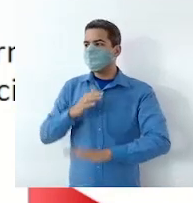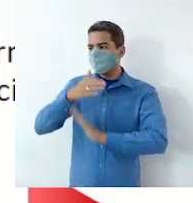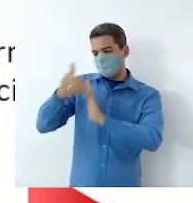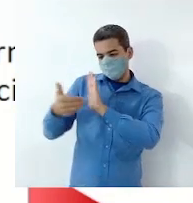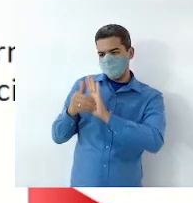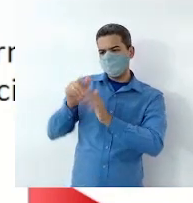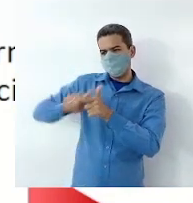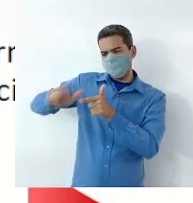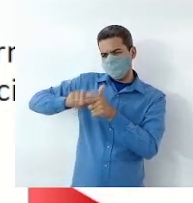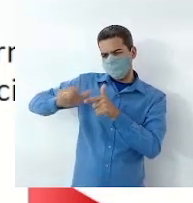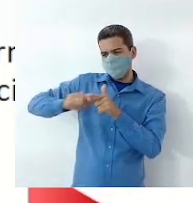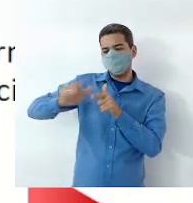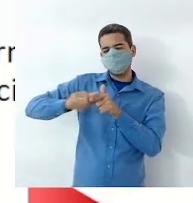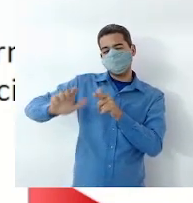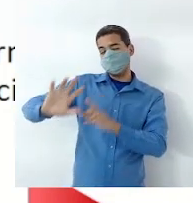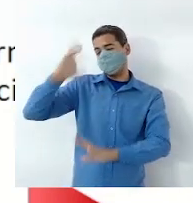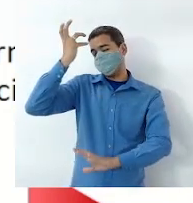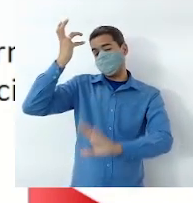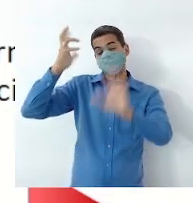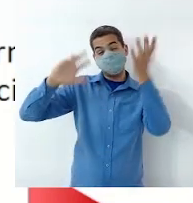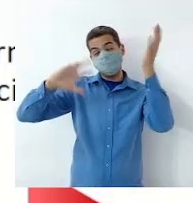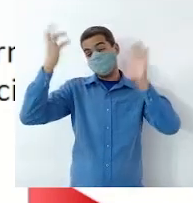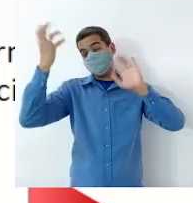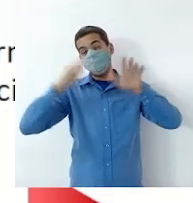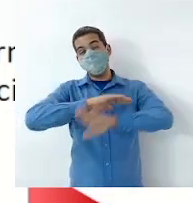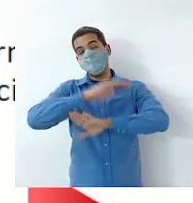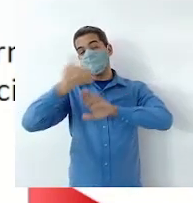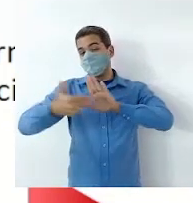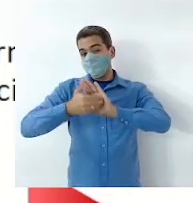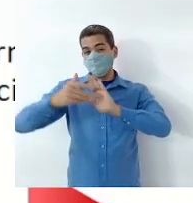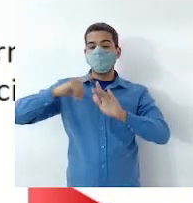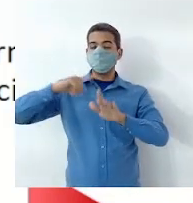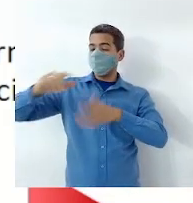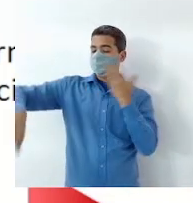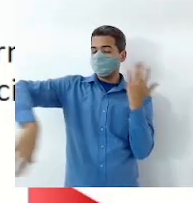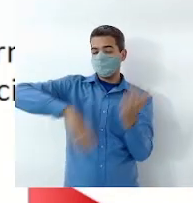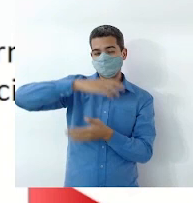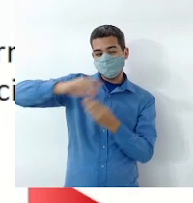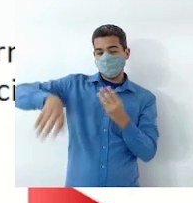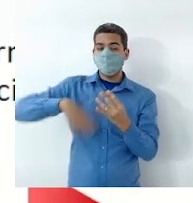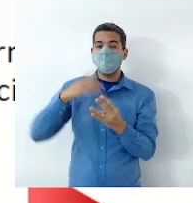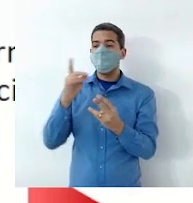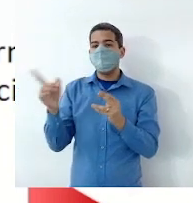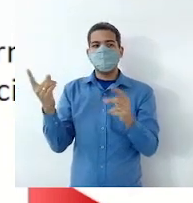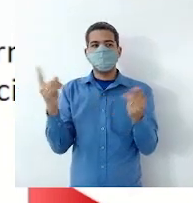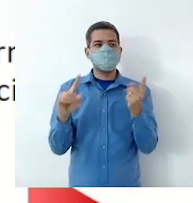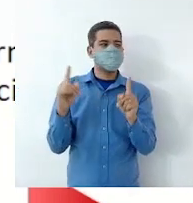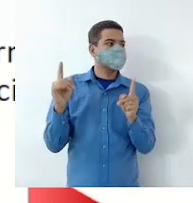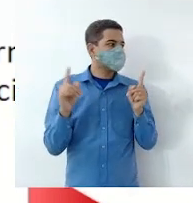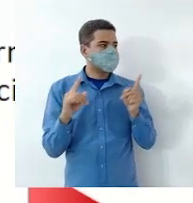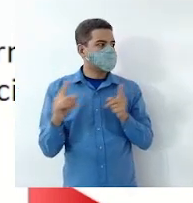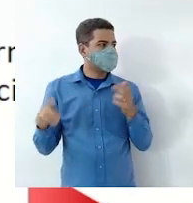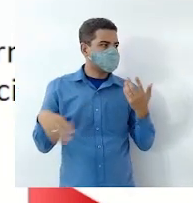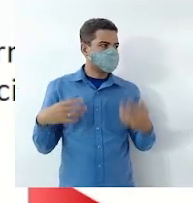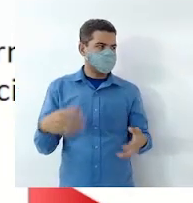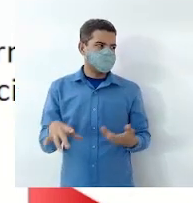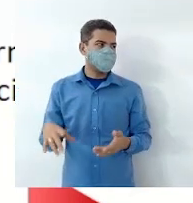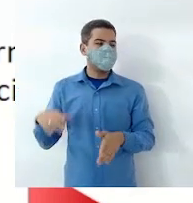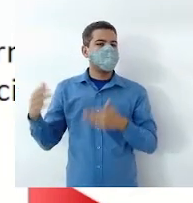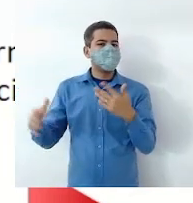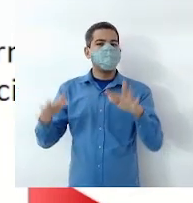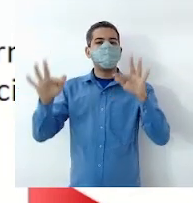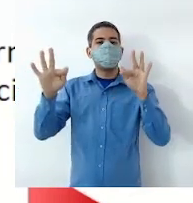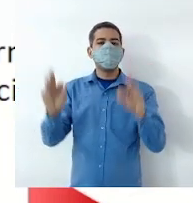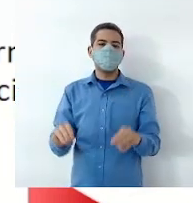os problemas acontecem, é quando tudo fica sem controle dos personagens. E aí a gente tem um desfecho,